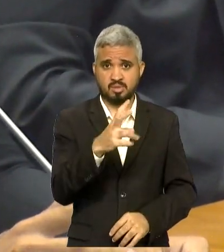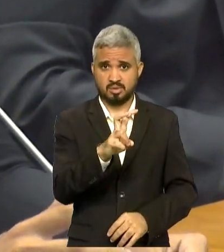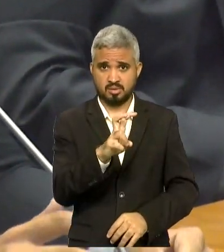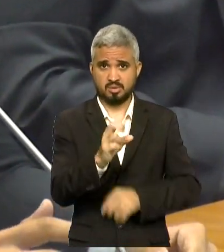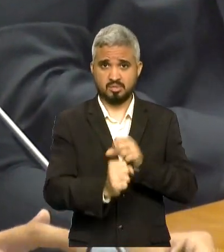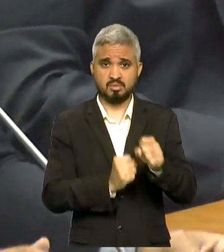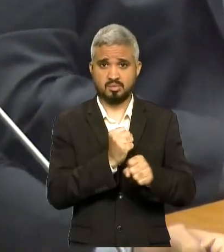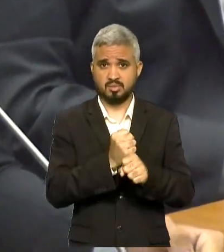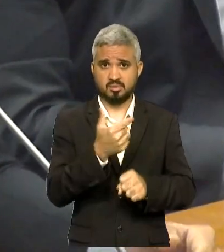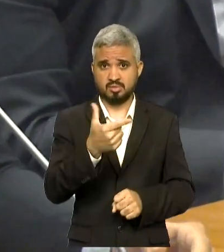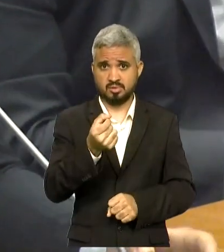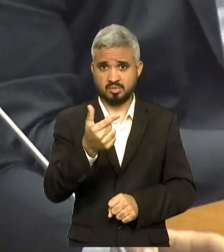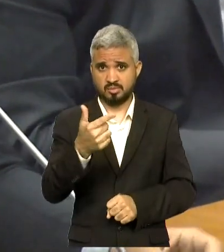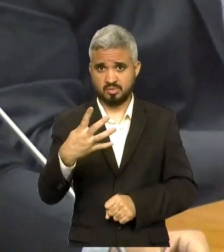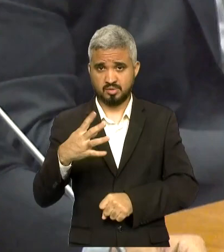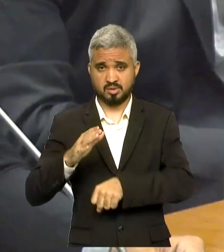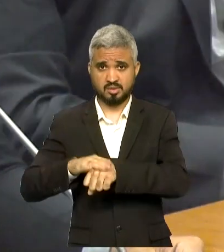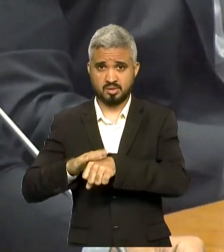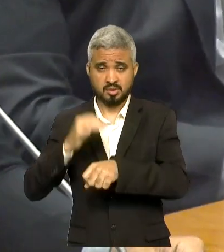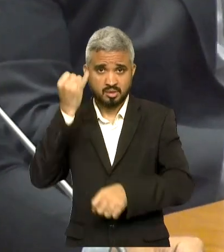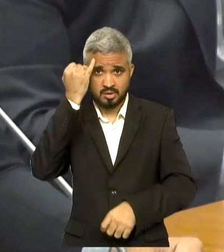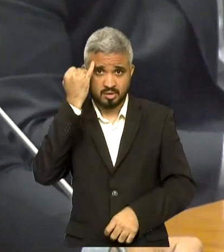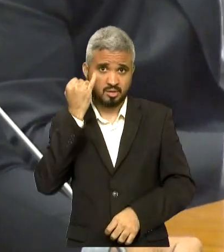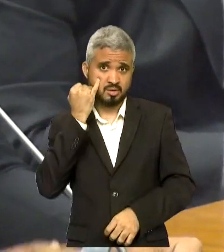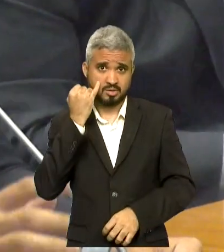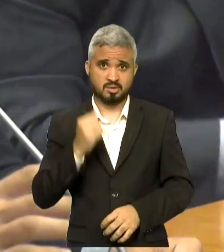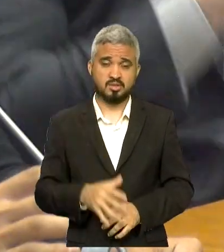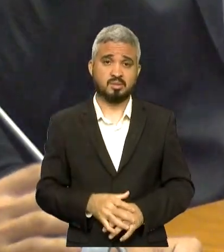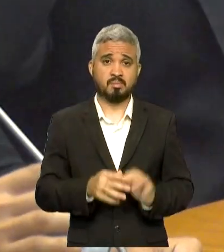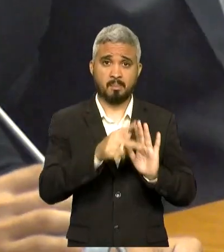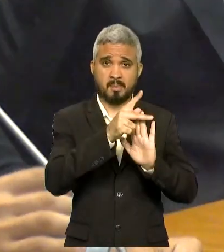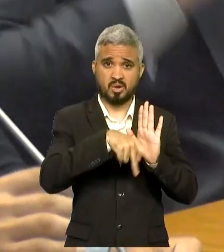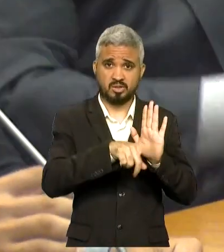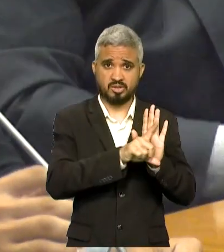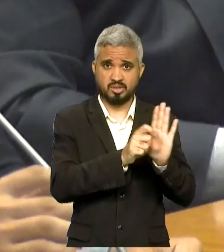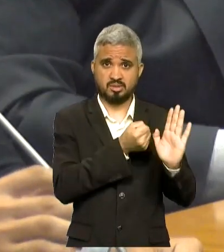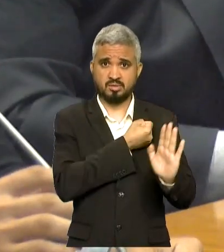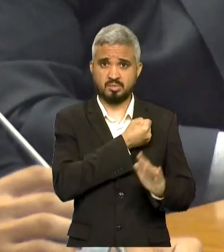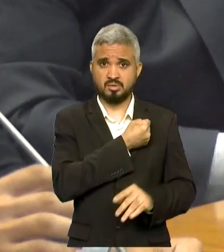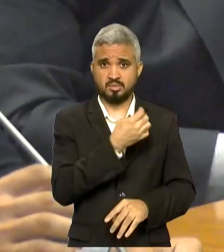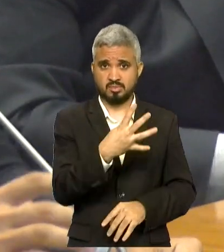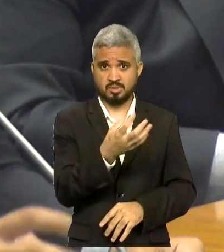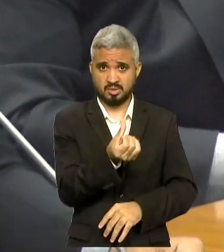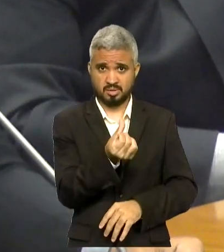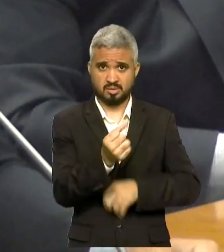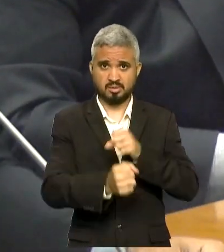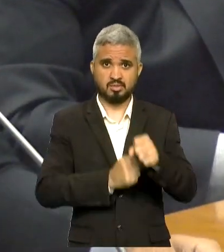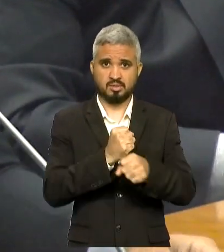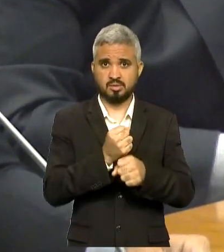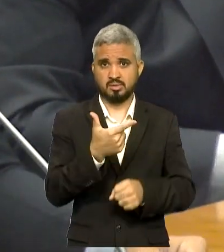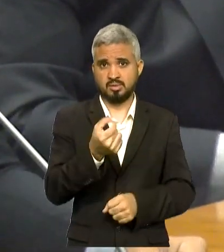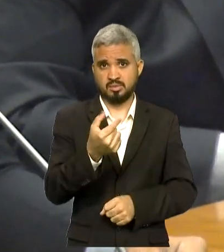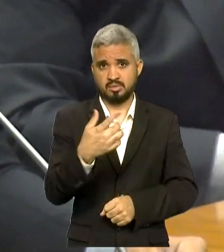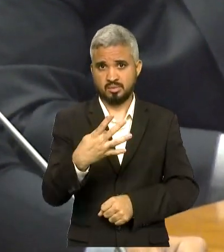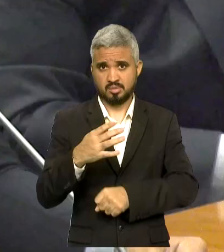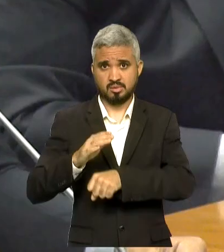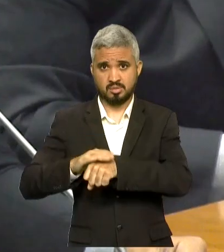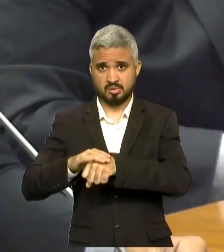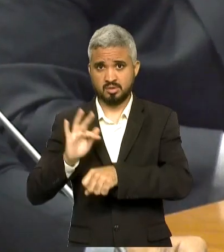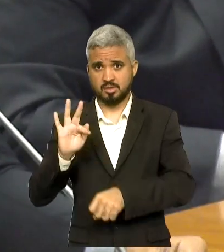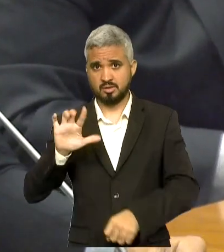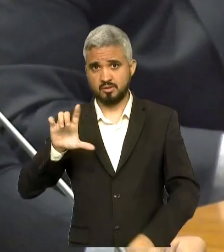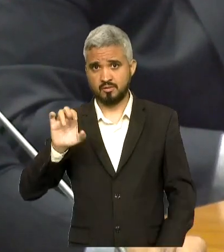045/2024, de autoria da deputada Iracema Vale. Projeto de lei número 046/2024, de autoria do deputado Florencio